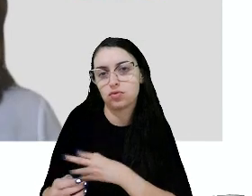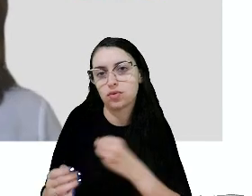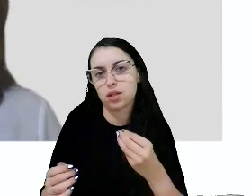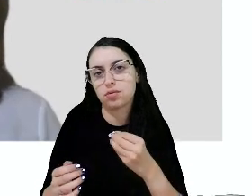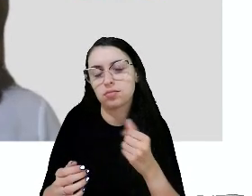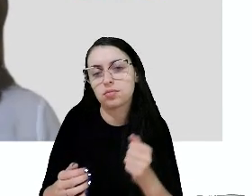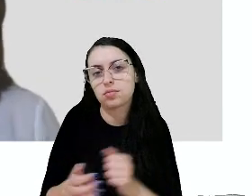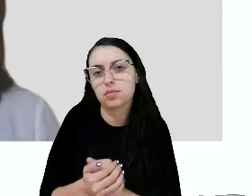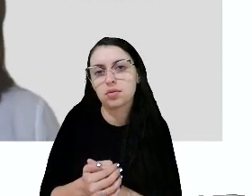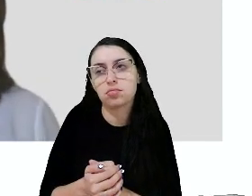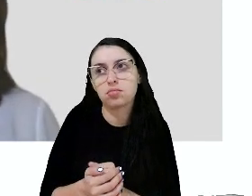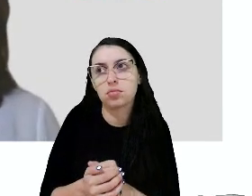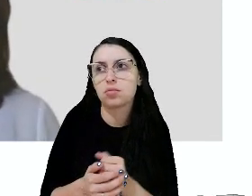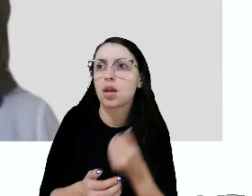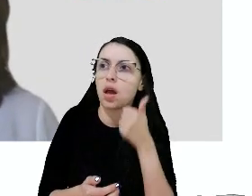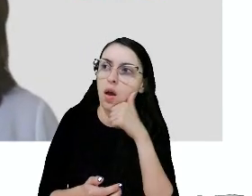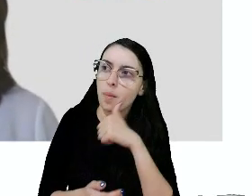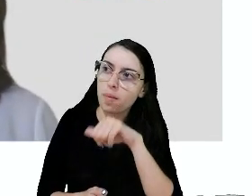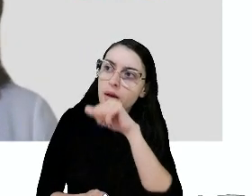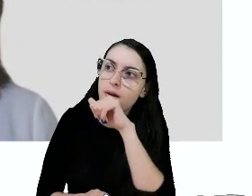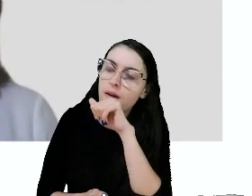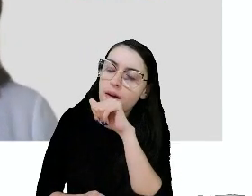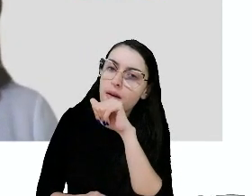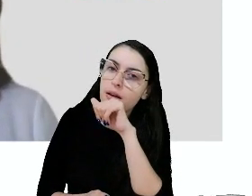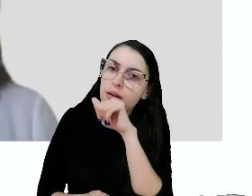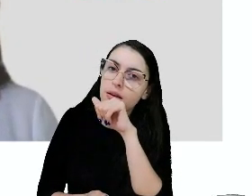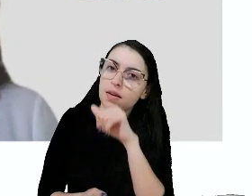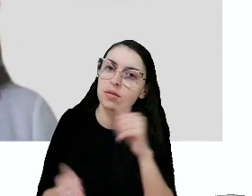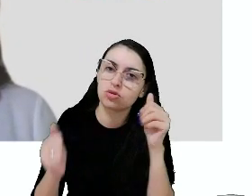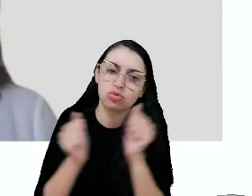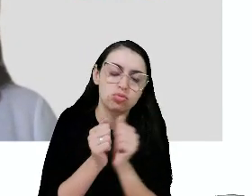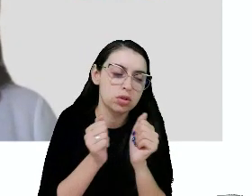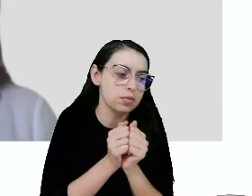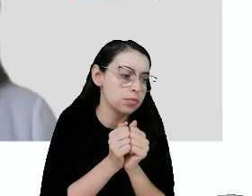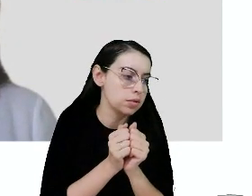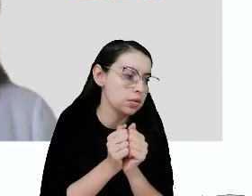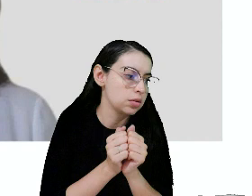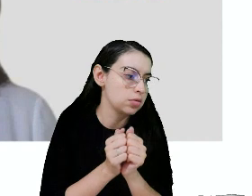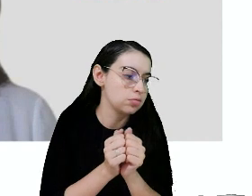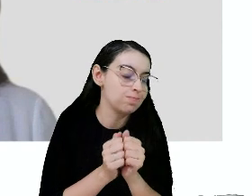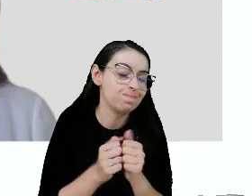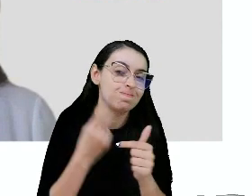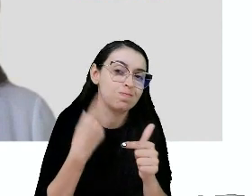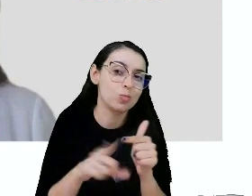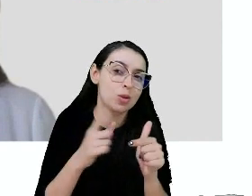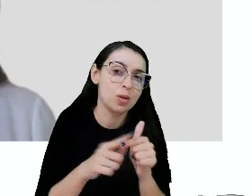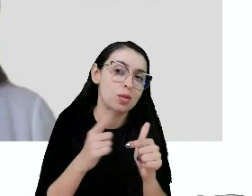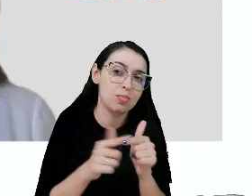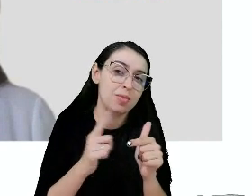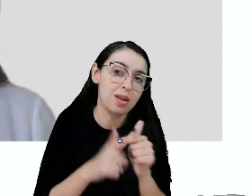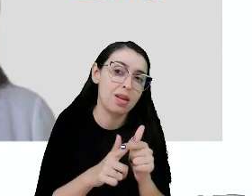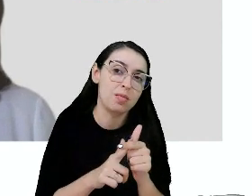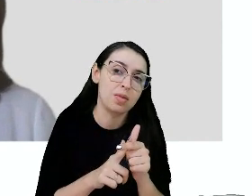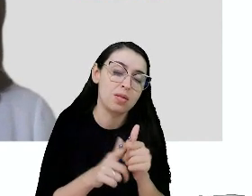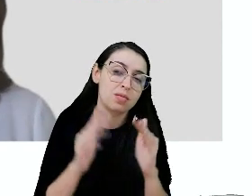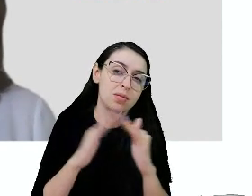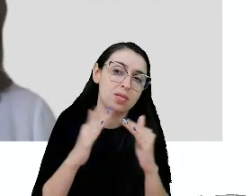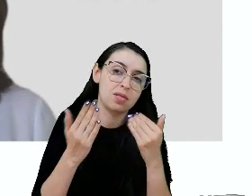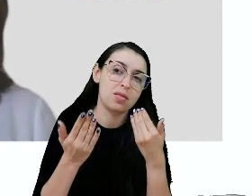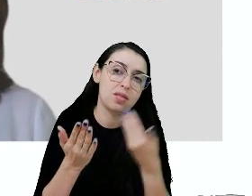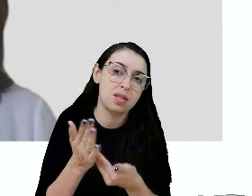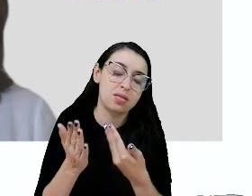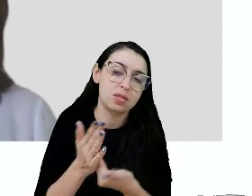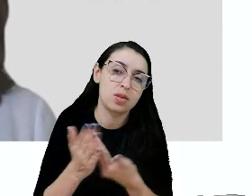seus filhos, e quando não tem uma mãe, uma vizinha próxima com esse problema da escola, isso virou um